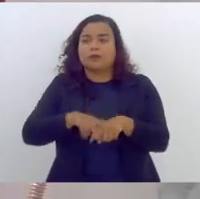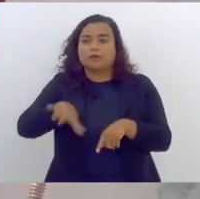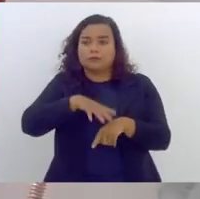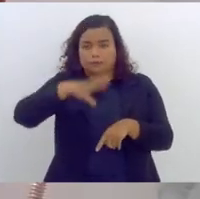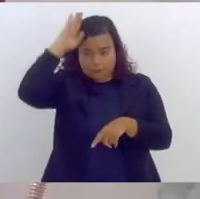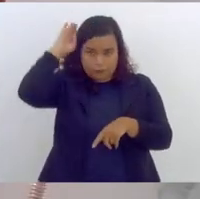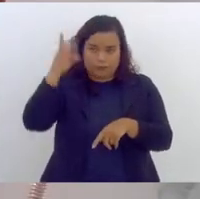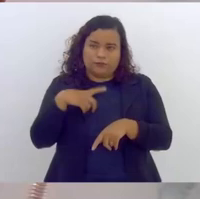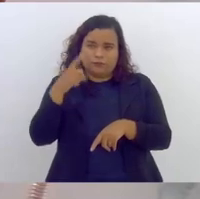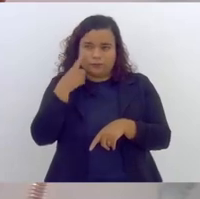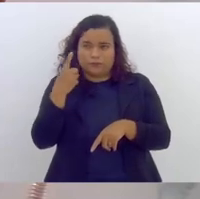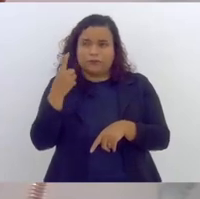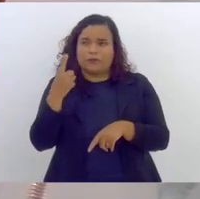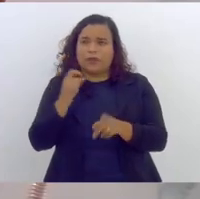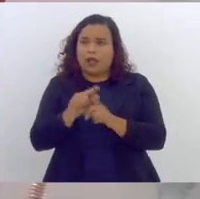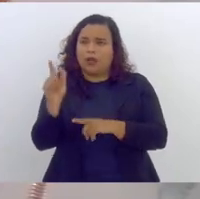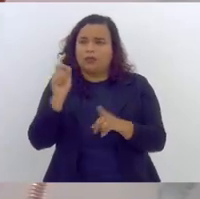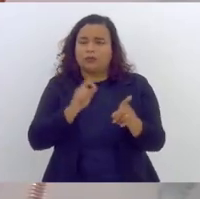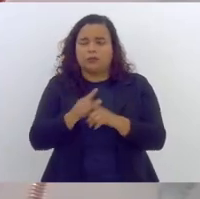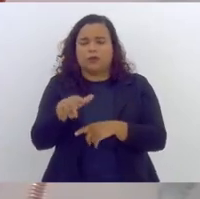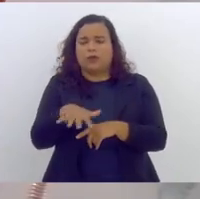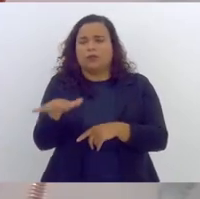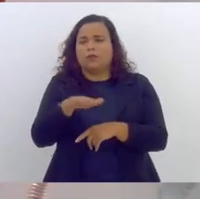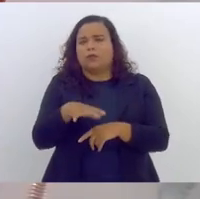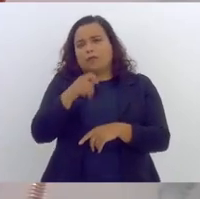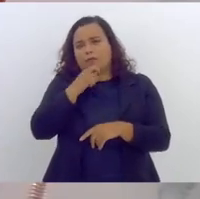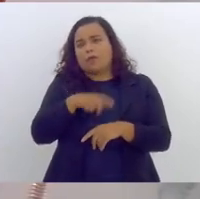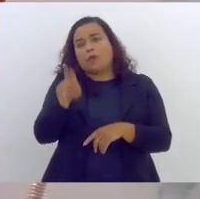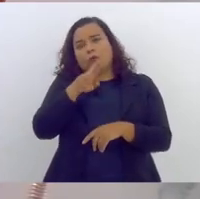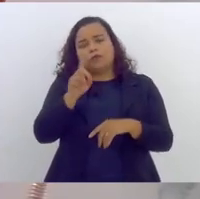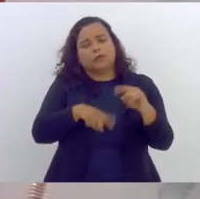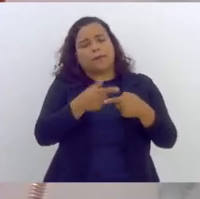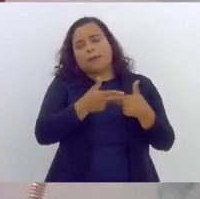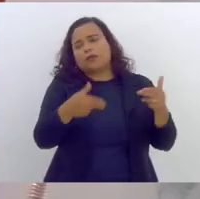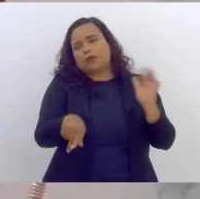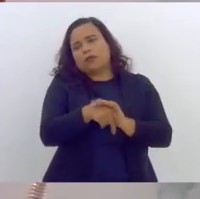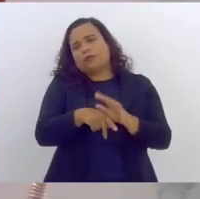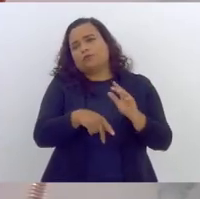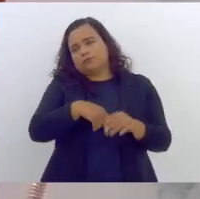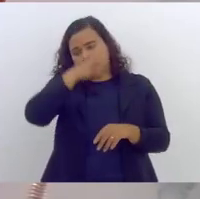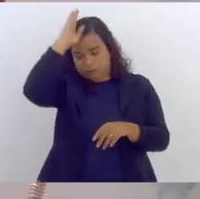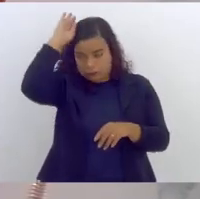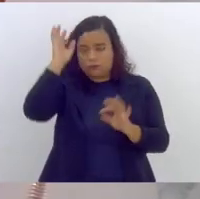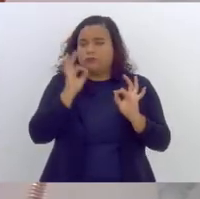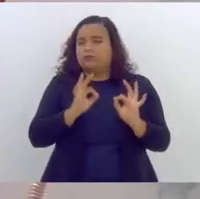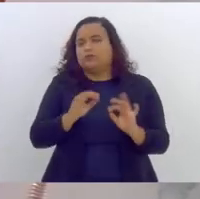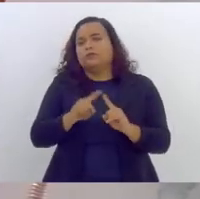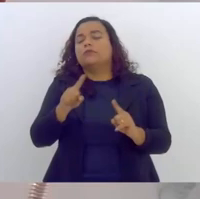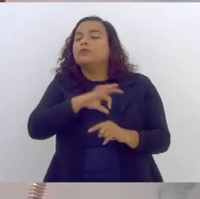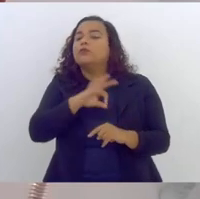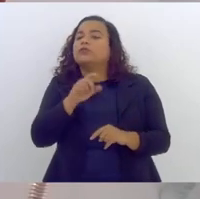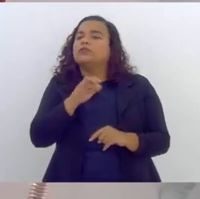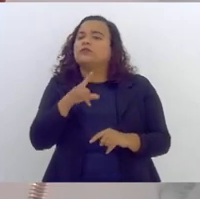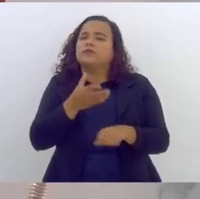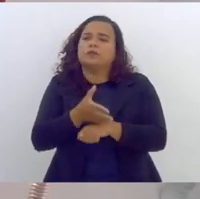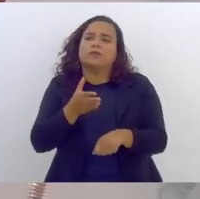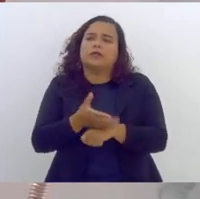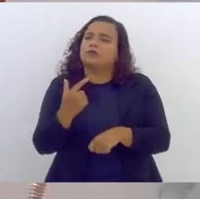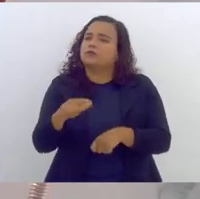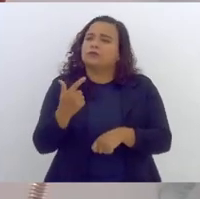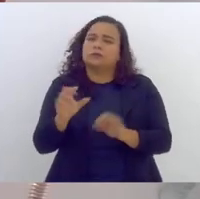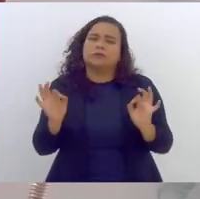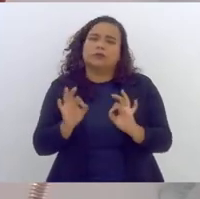bombeiro sem ter que alugar um espaço utilizando o aparato do corpo de bombeiros mas a polícia civil não participou